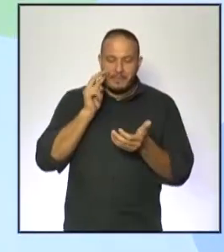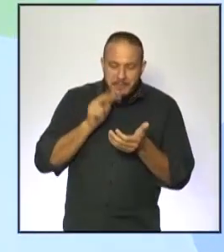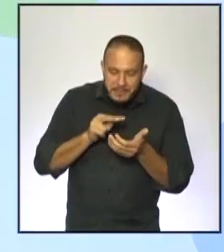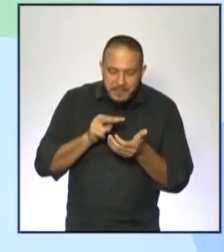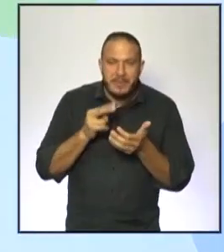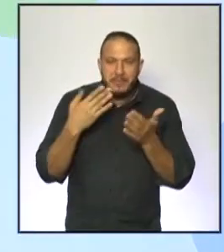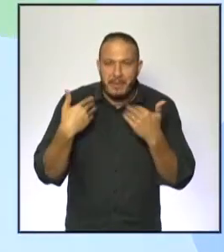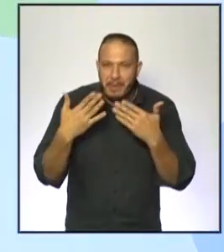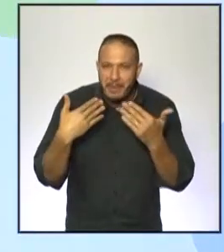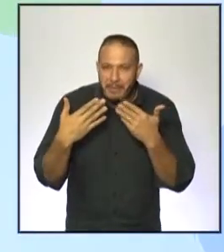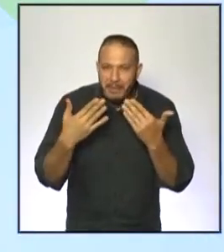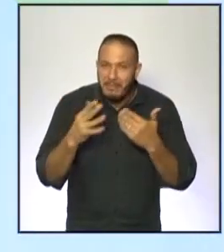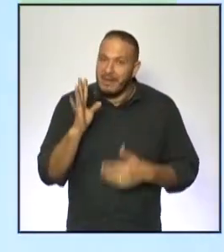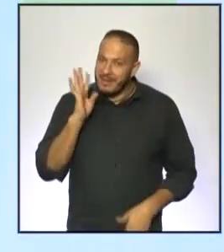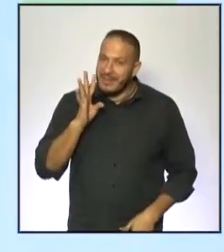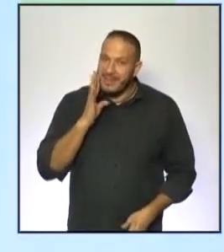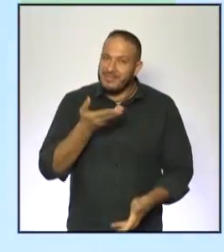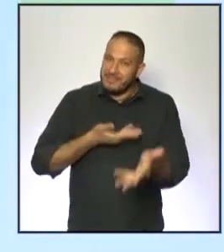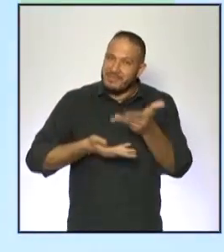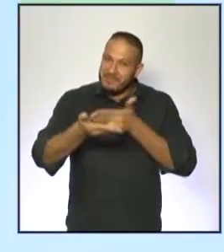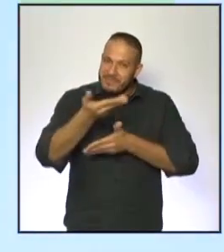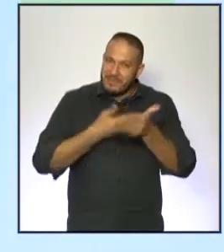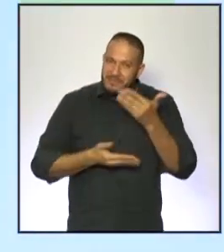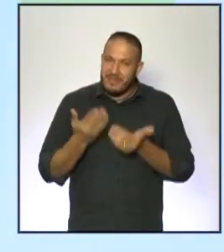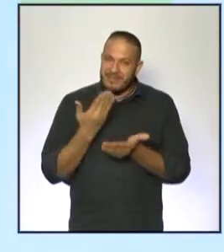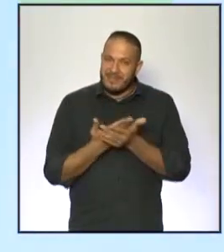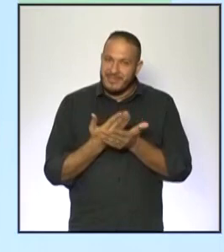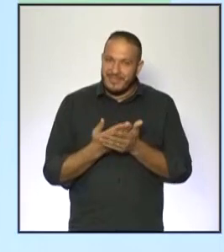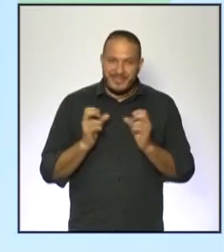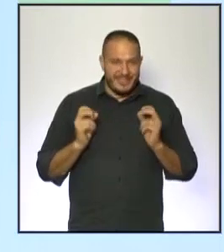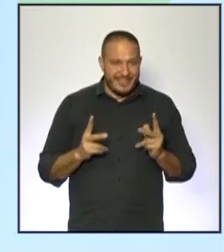que é legal, é ter essa interação nas nossas aulas.